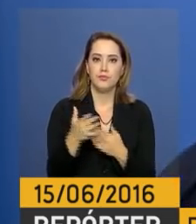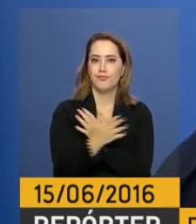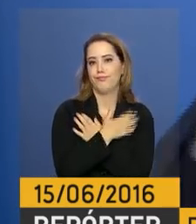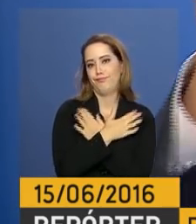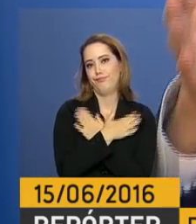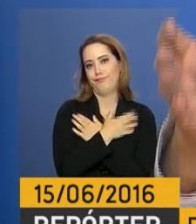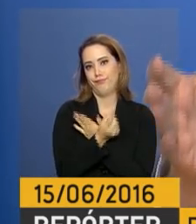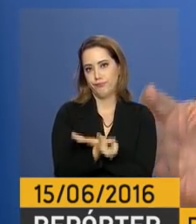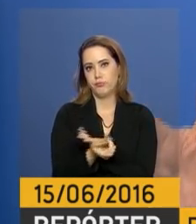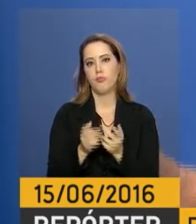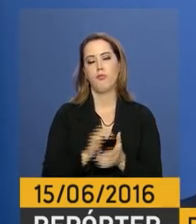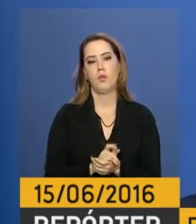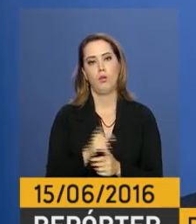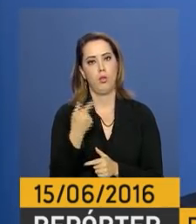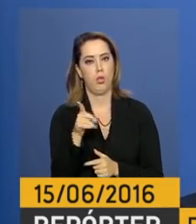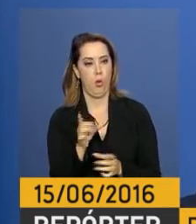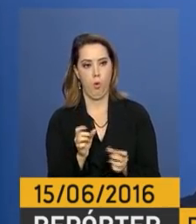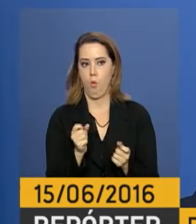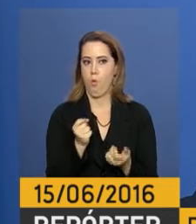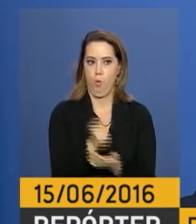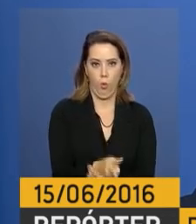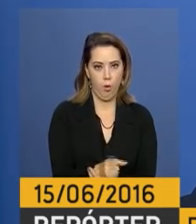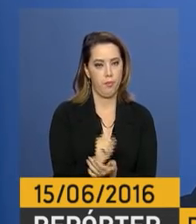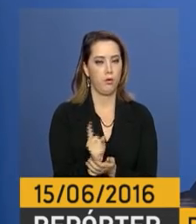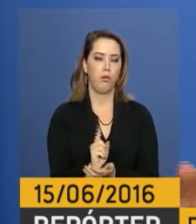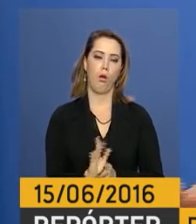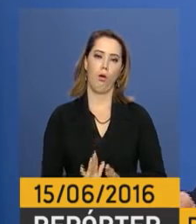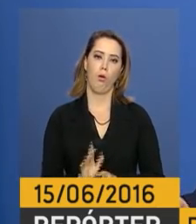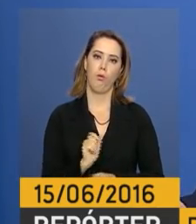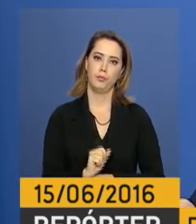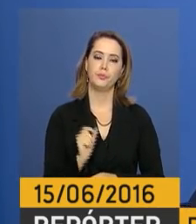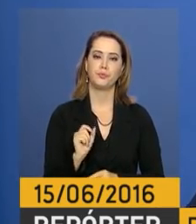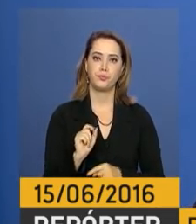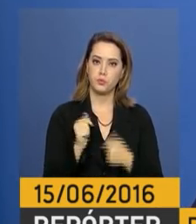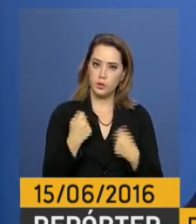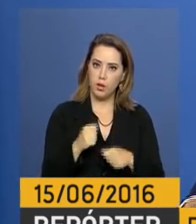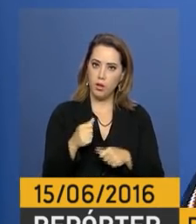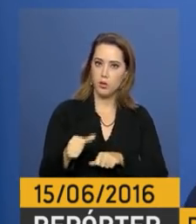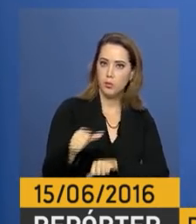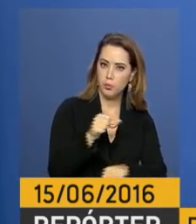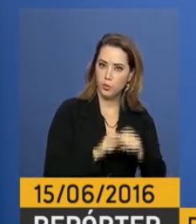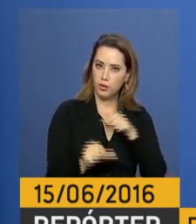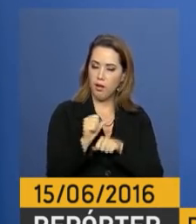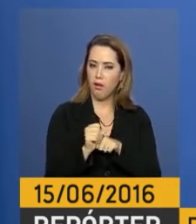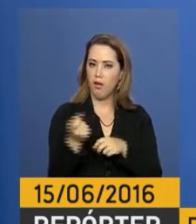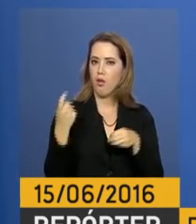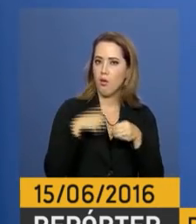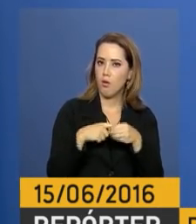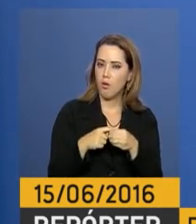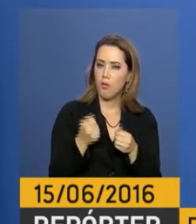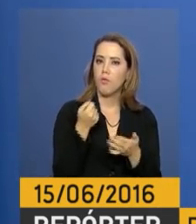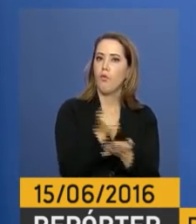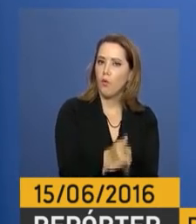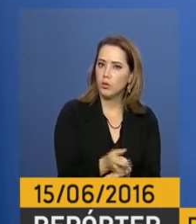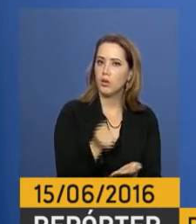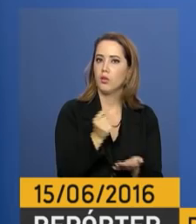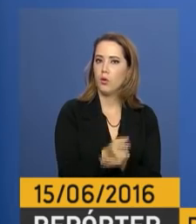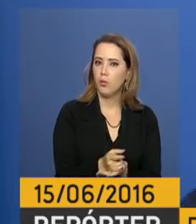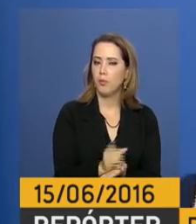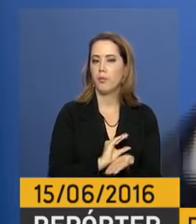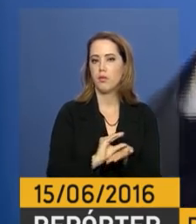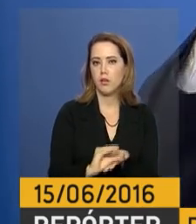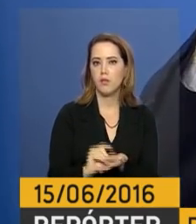compra. Então é importante reverter esse processo. Para reverter esse processo, então estamos apresentando